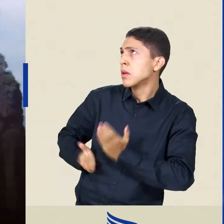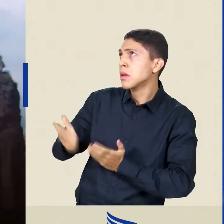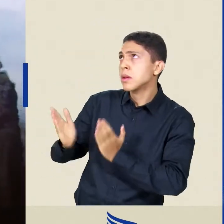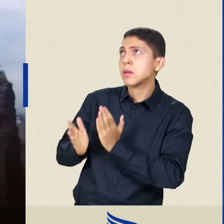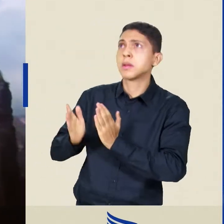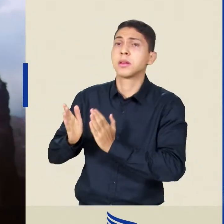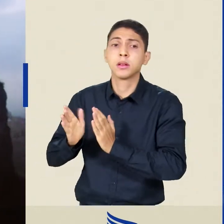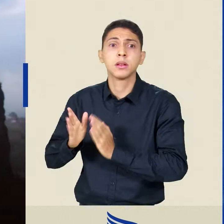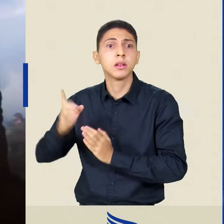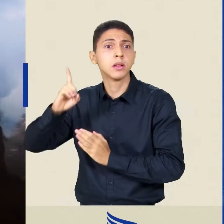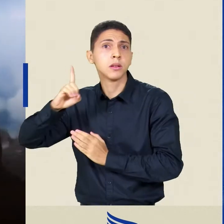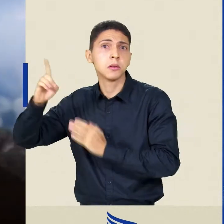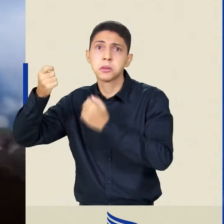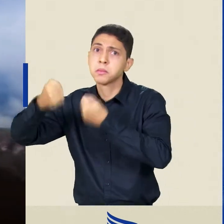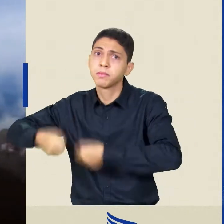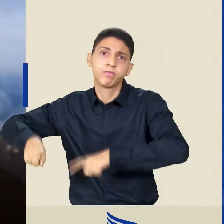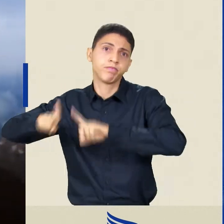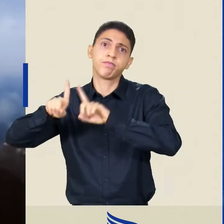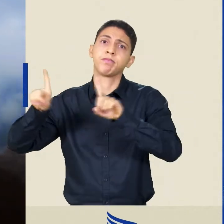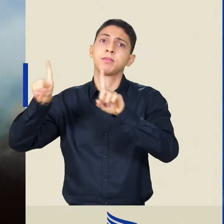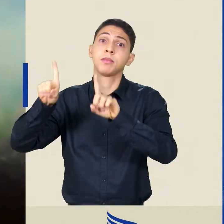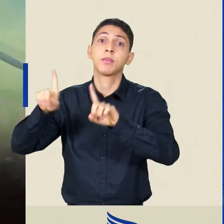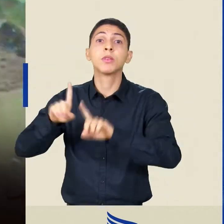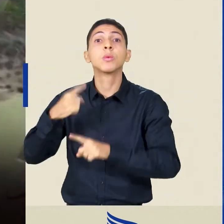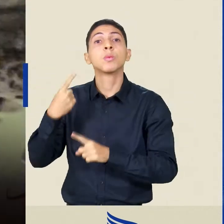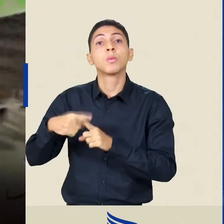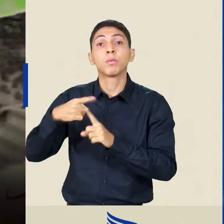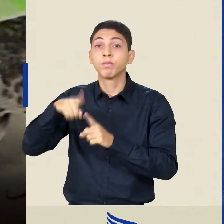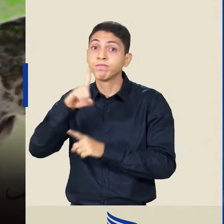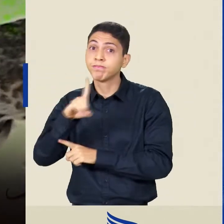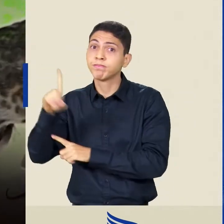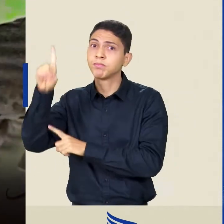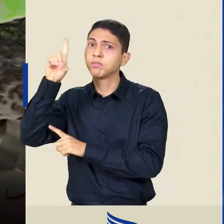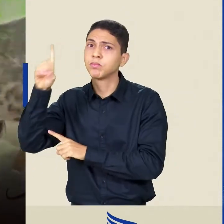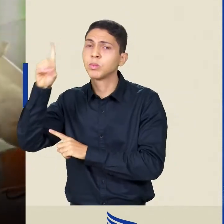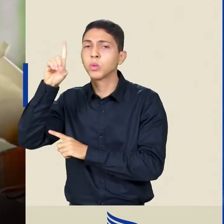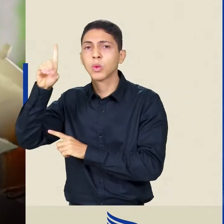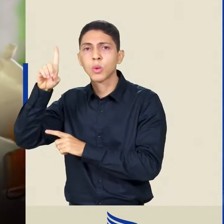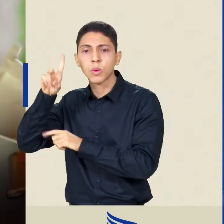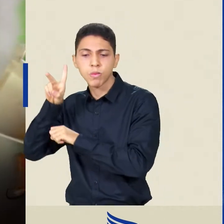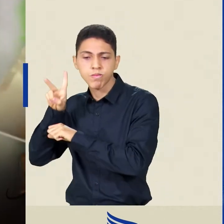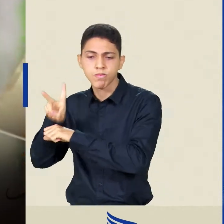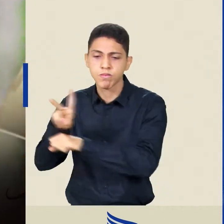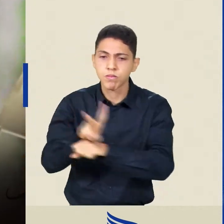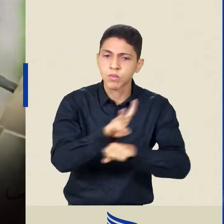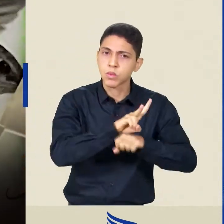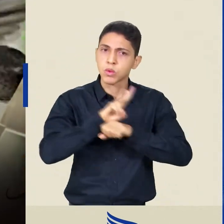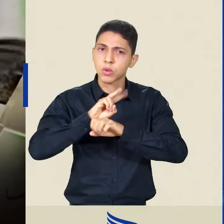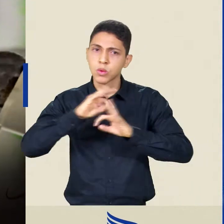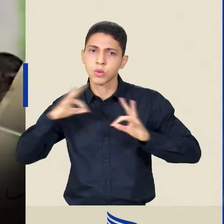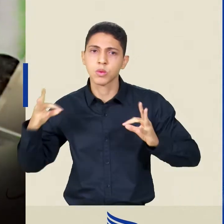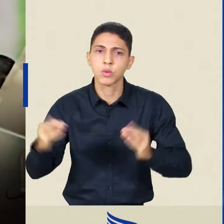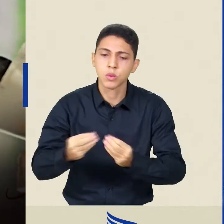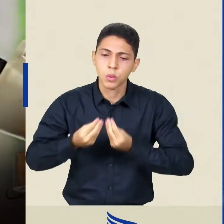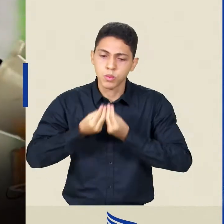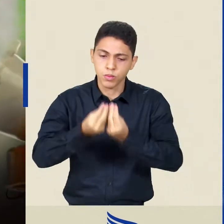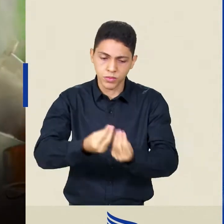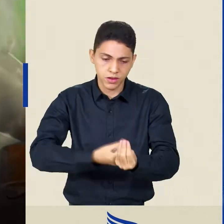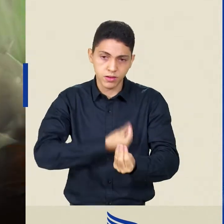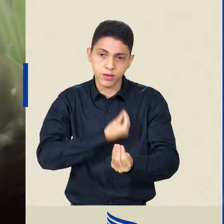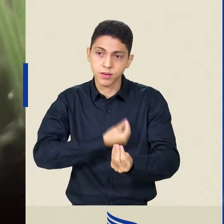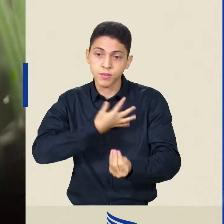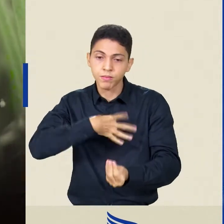se necessitasse de alguma coisa, pois Ele mesmo é quem dá a todos a vida, a respiração e todas